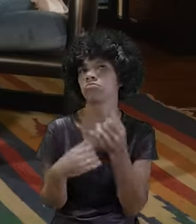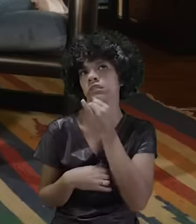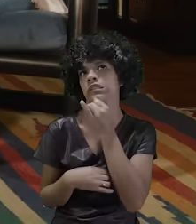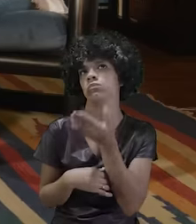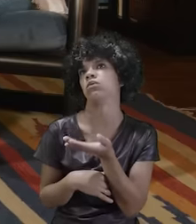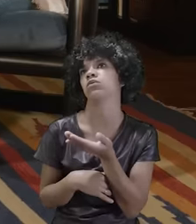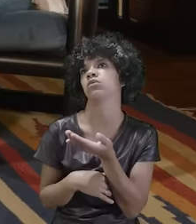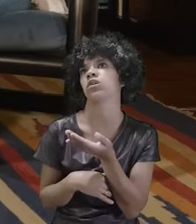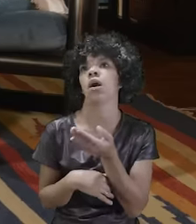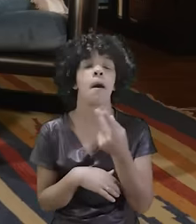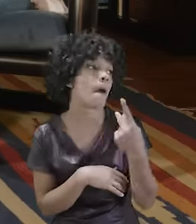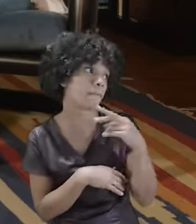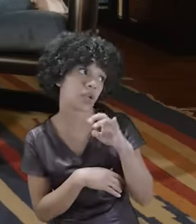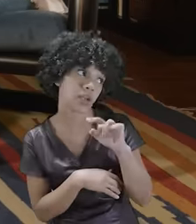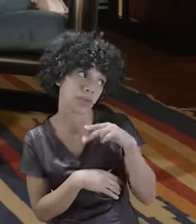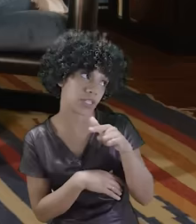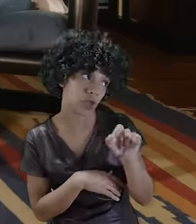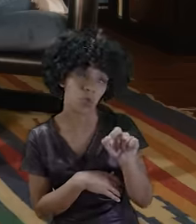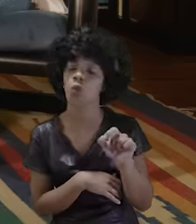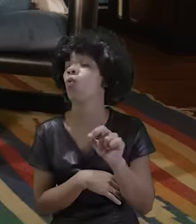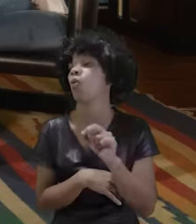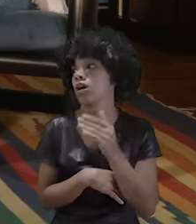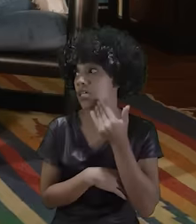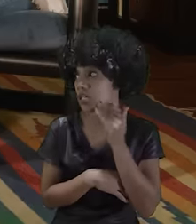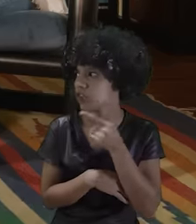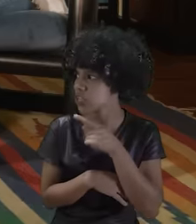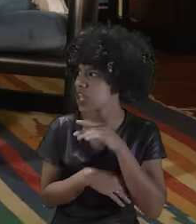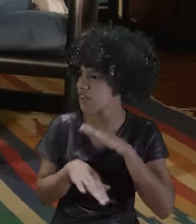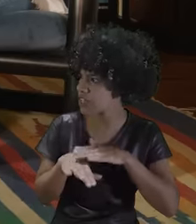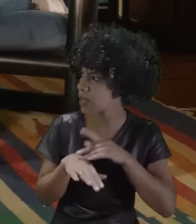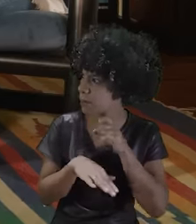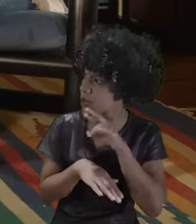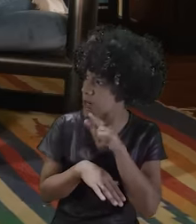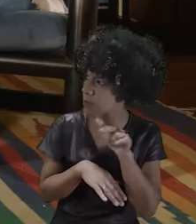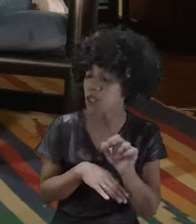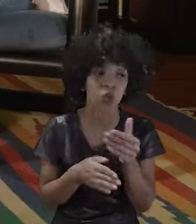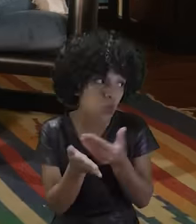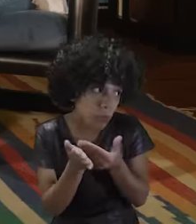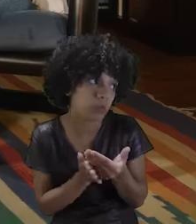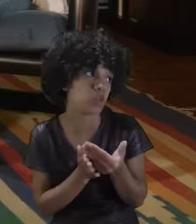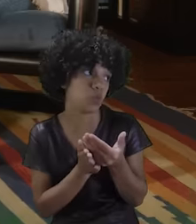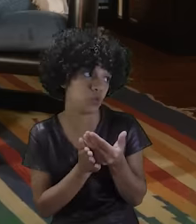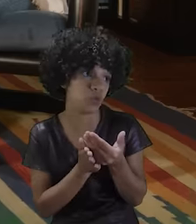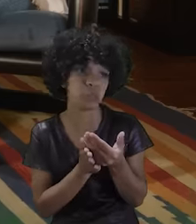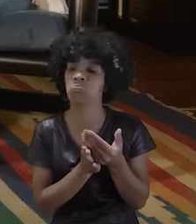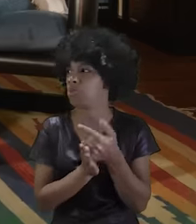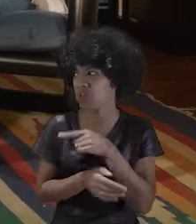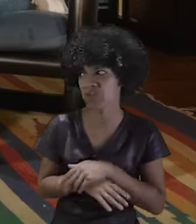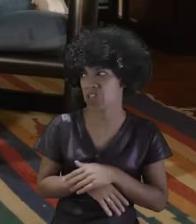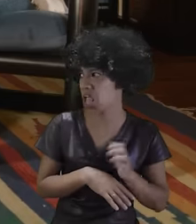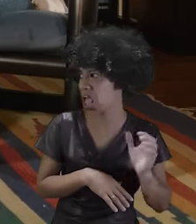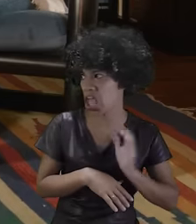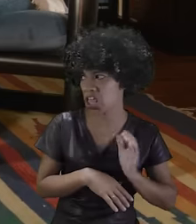parte de programação programação em você fazer programação lá na Síria eu tava no começo a